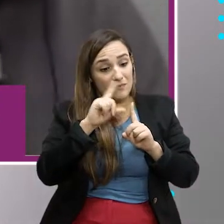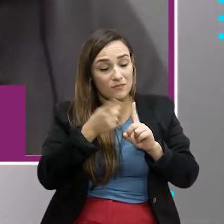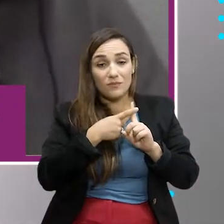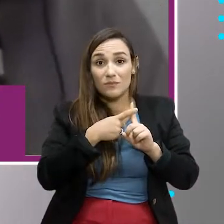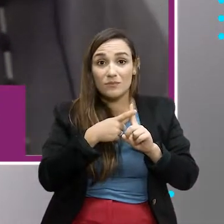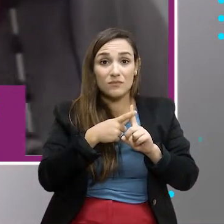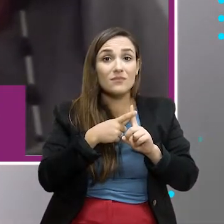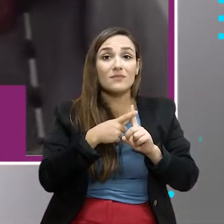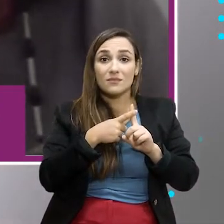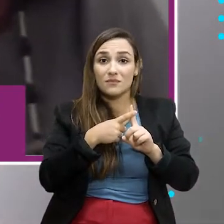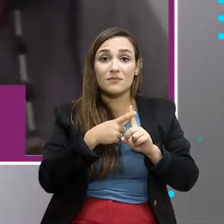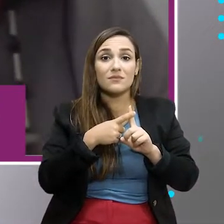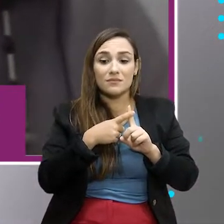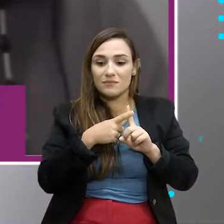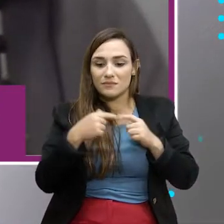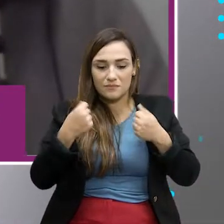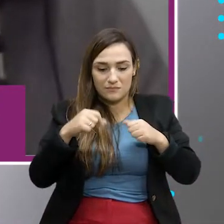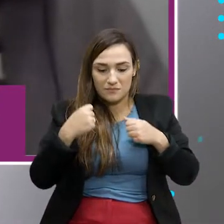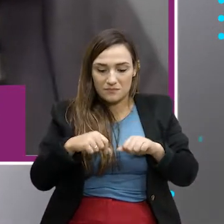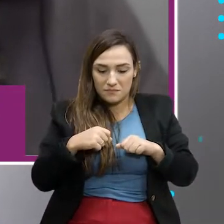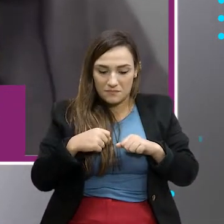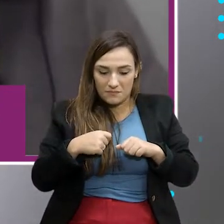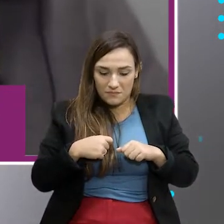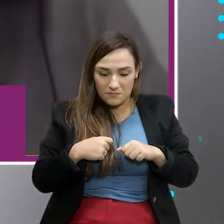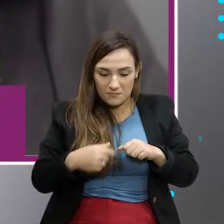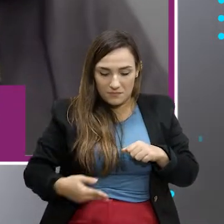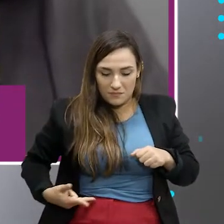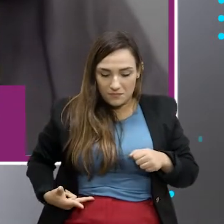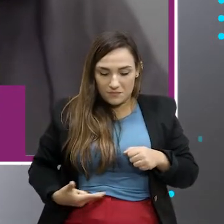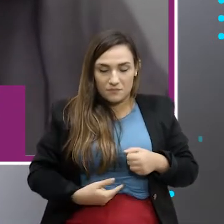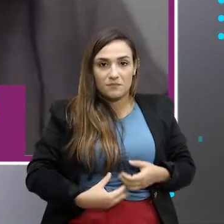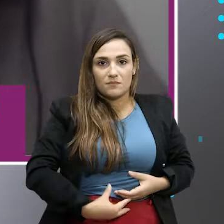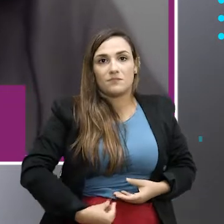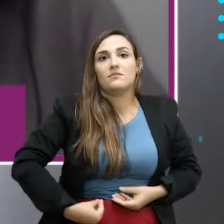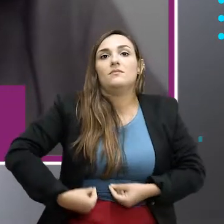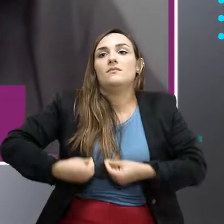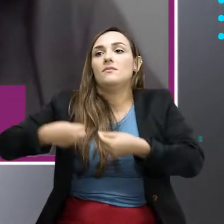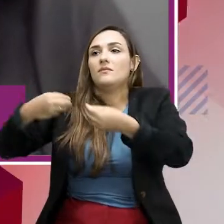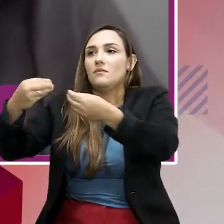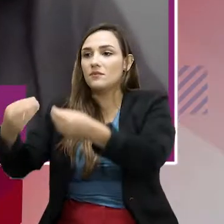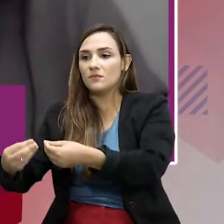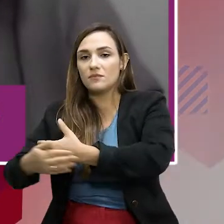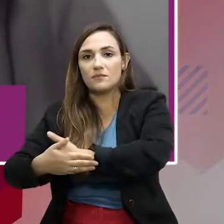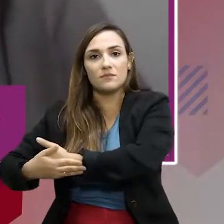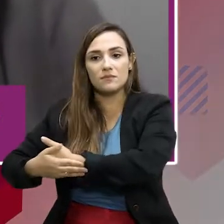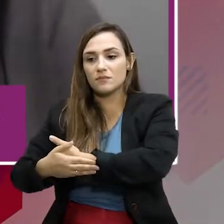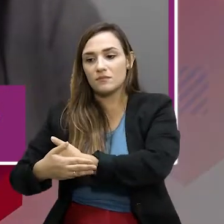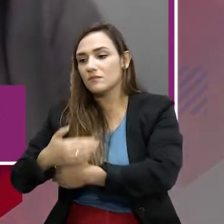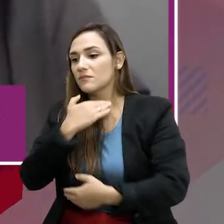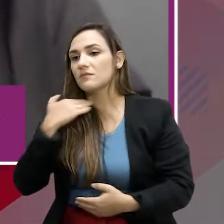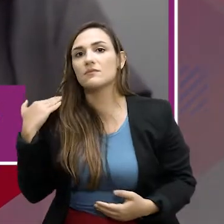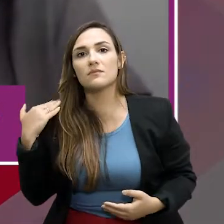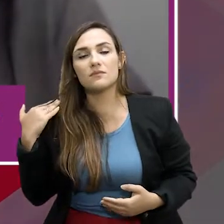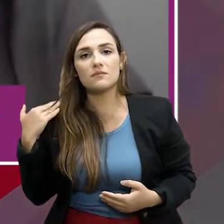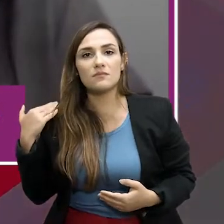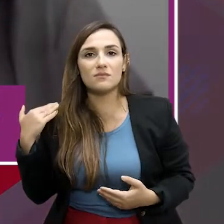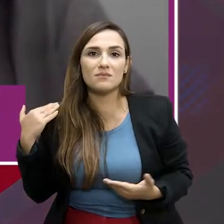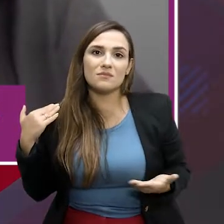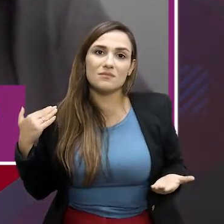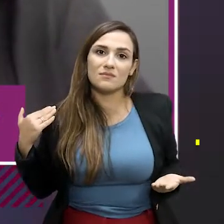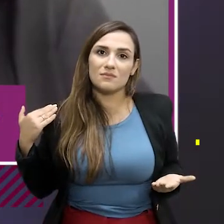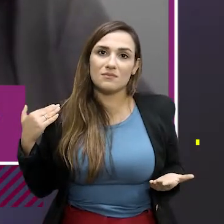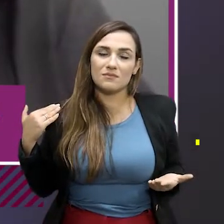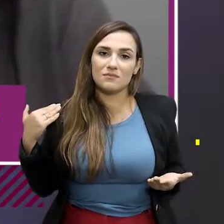Nós tivemos casos realmente de gestante que a gente precisou tirar o nenê, a paciente não